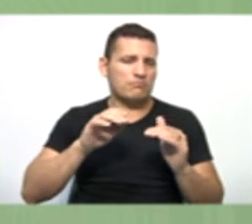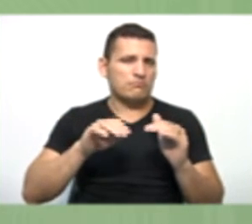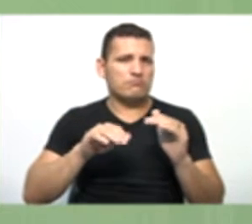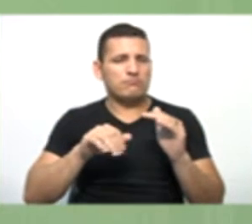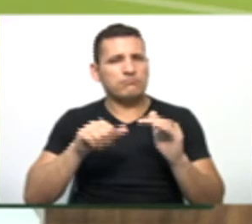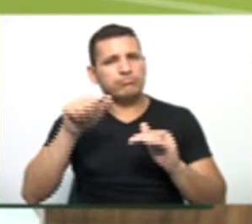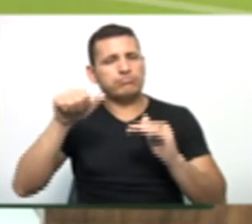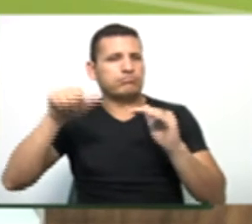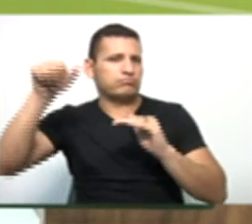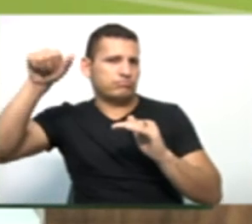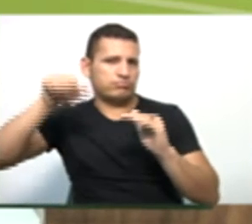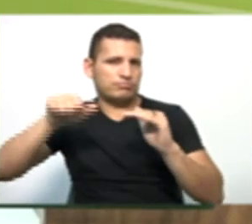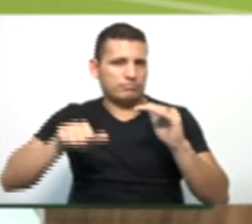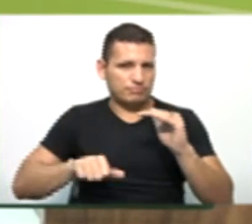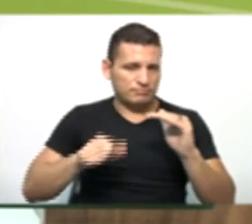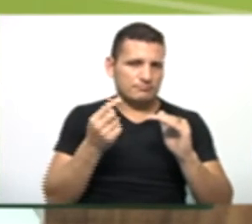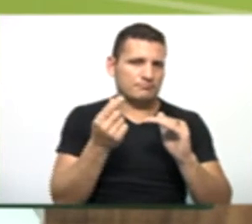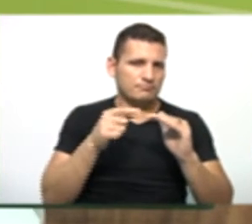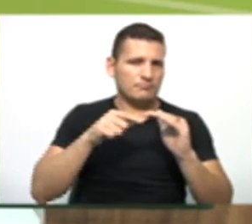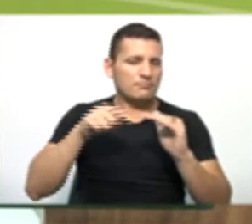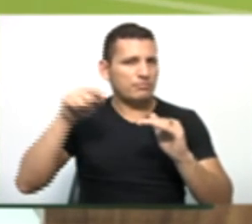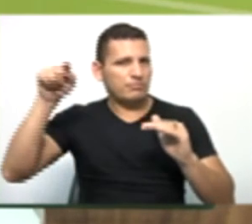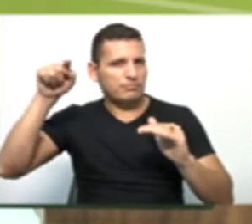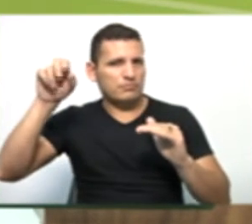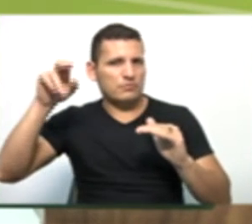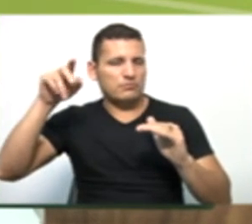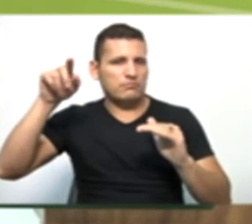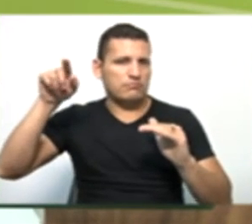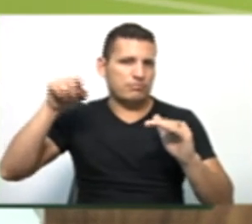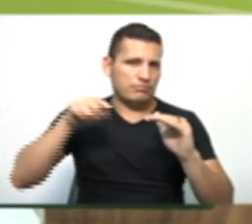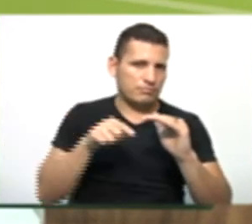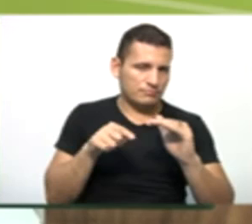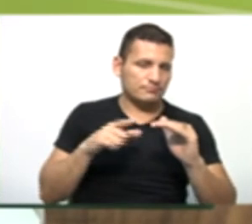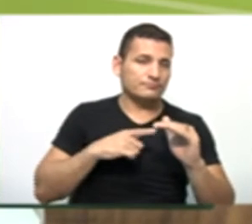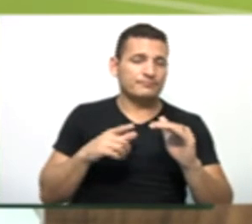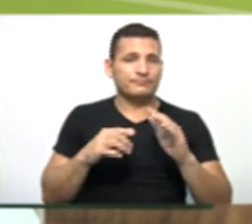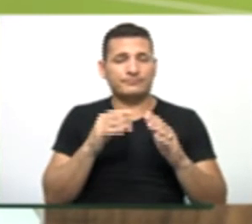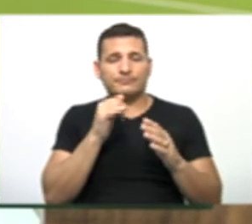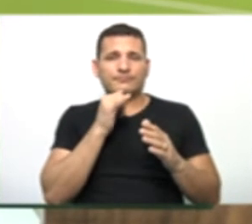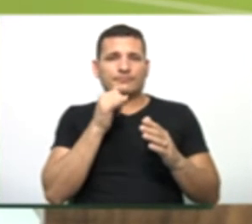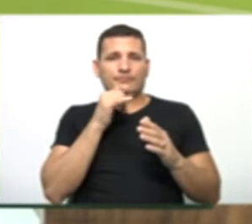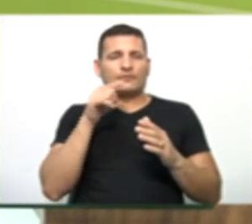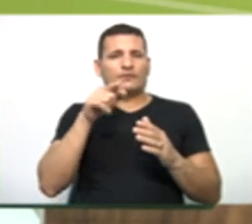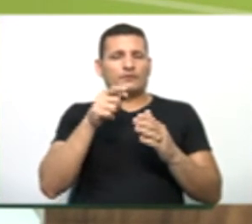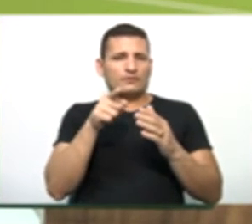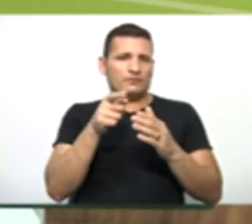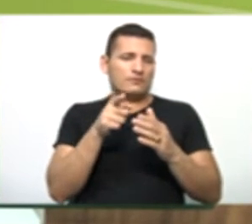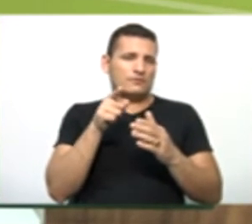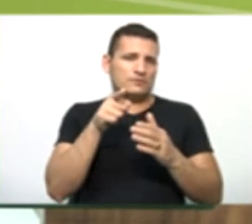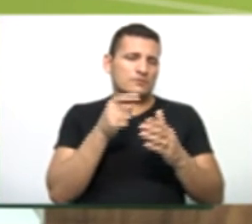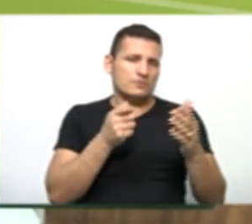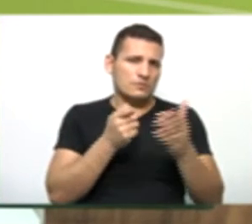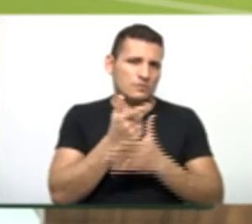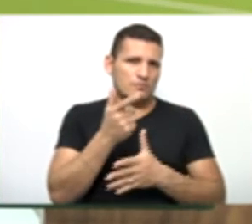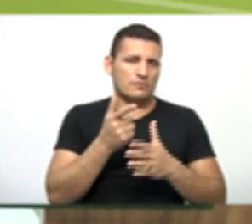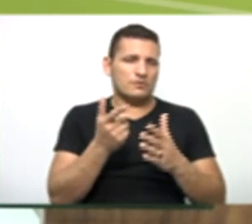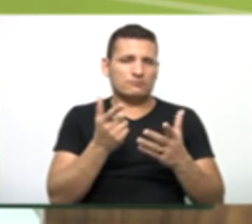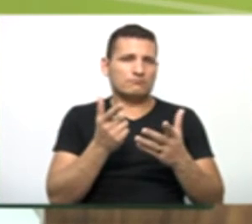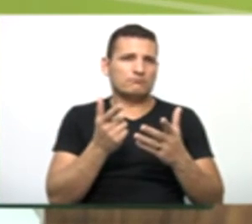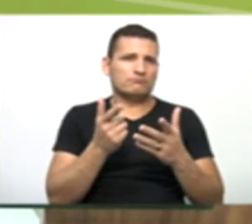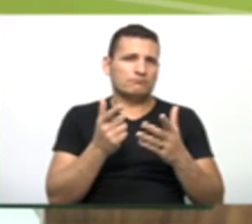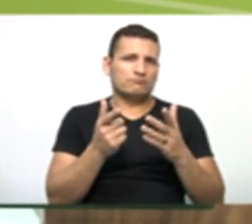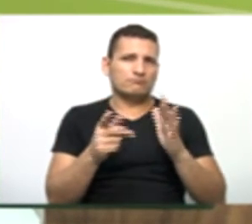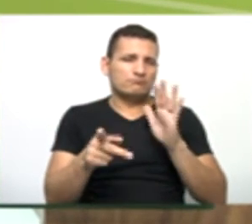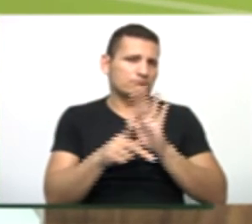constante, quando você compra geralmente um bem ou um empréstimo a curto prazo, em que o valor das parcelas é predefinido